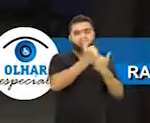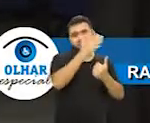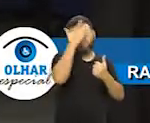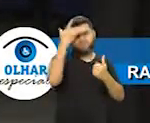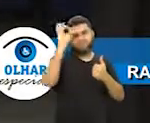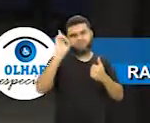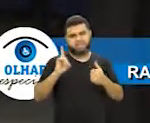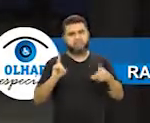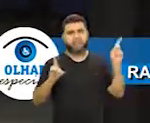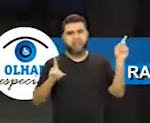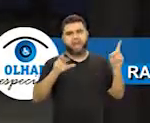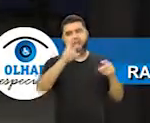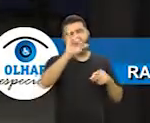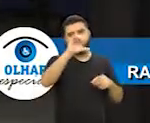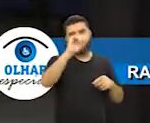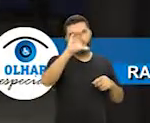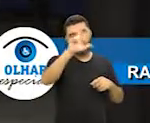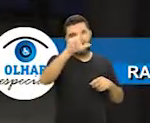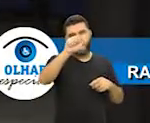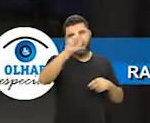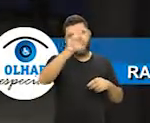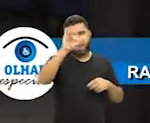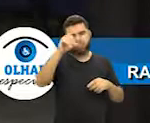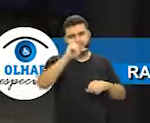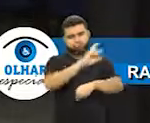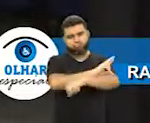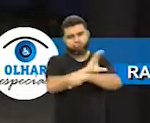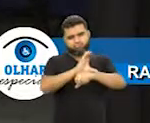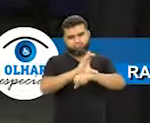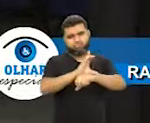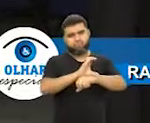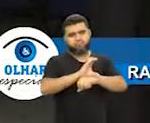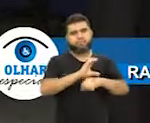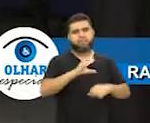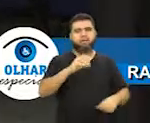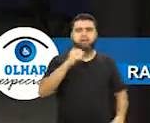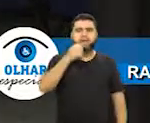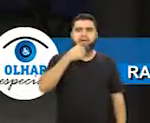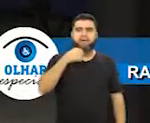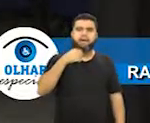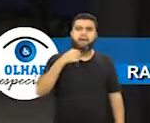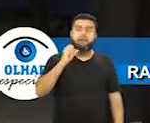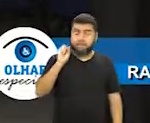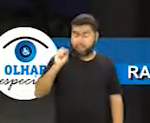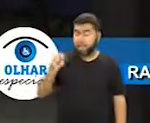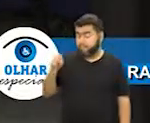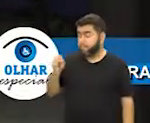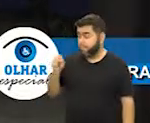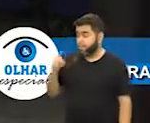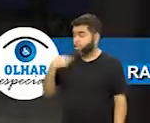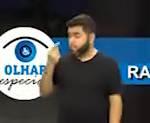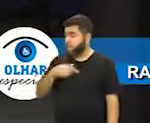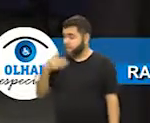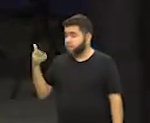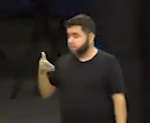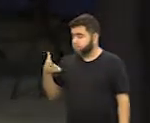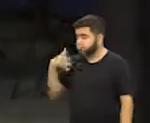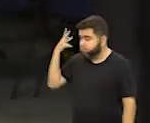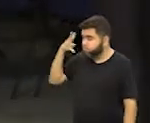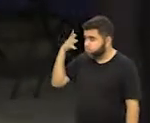também participando desse seminário. Exato, nós estamos aqui para participar desse seminário e levar